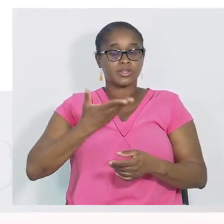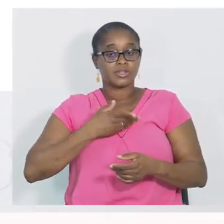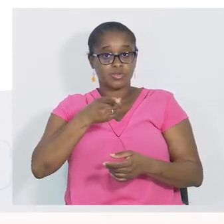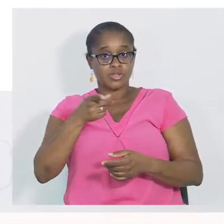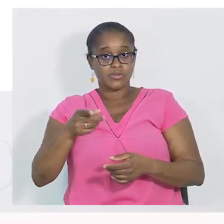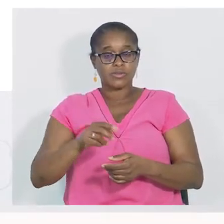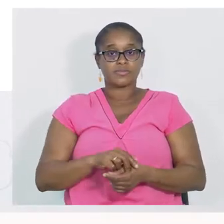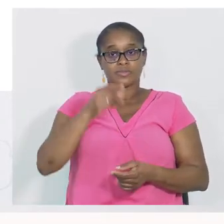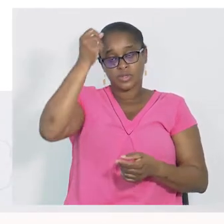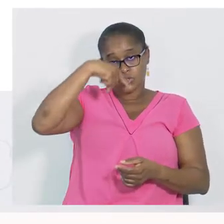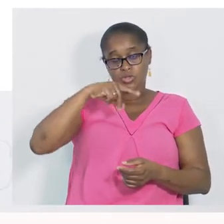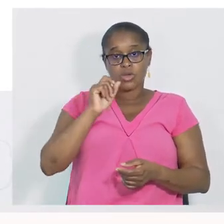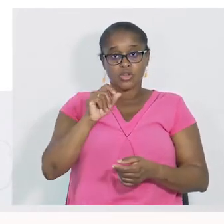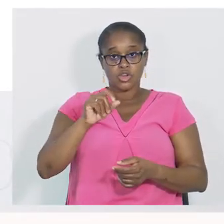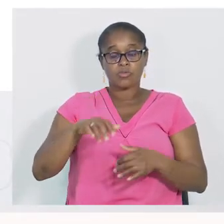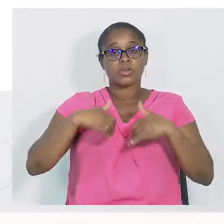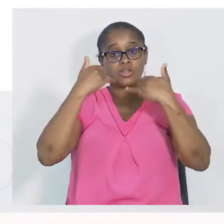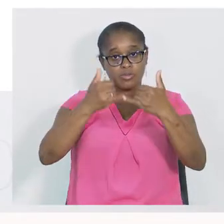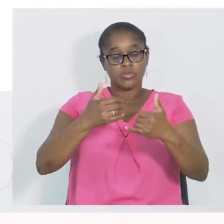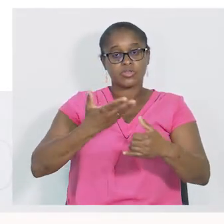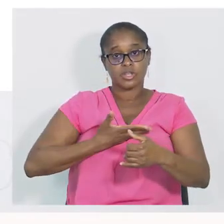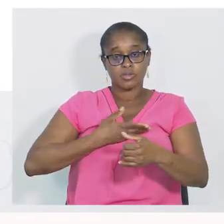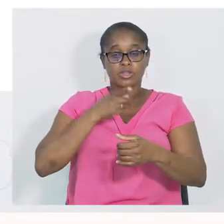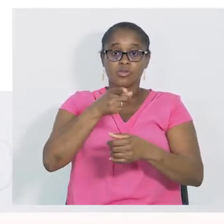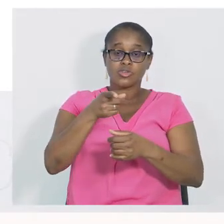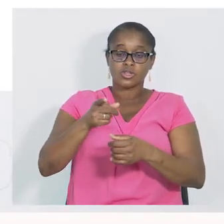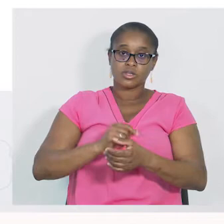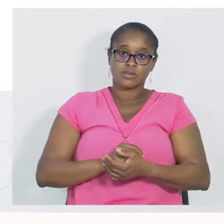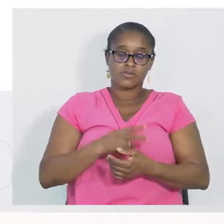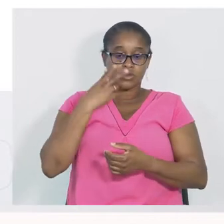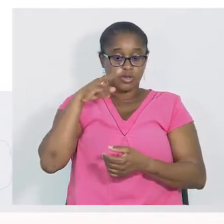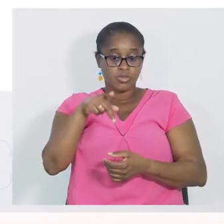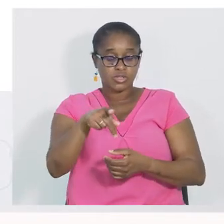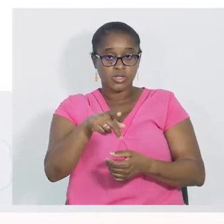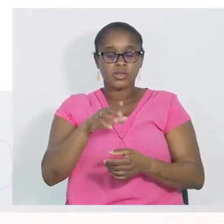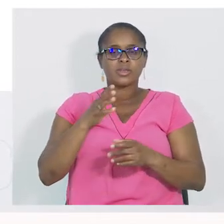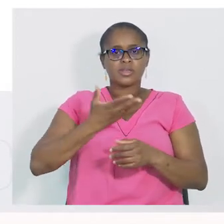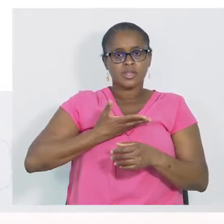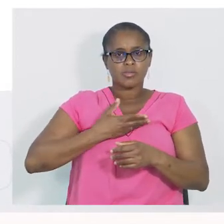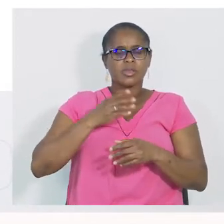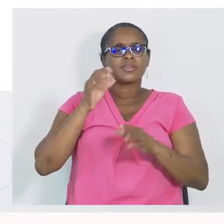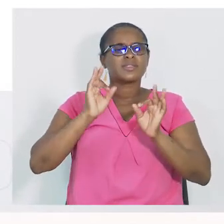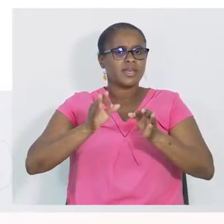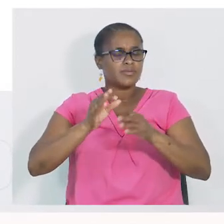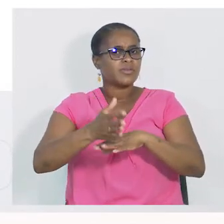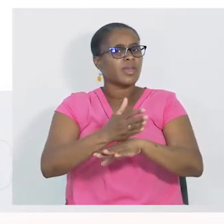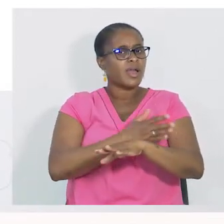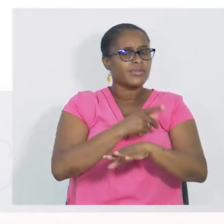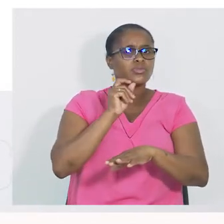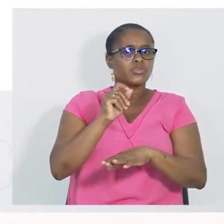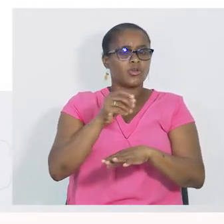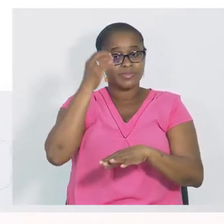em relação à pessoa que fala ou em relação às pessoas a quem se